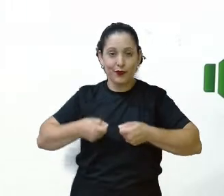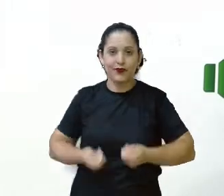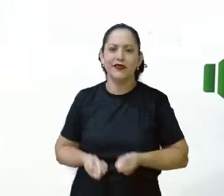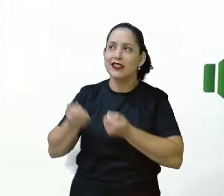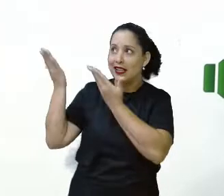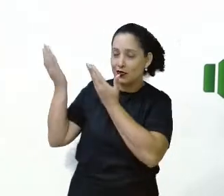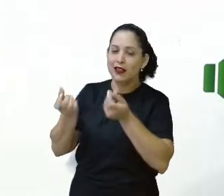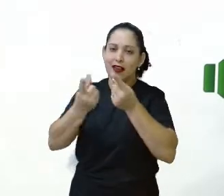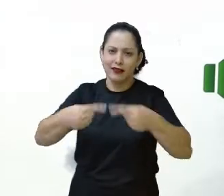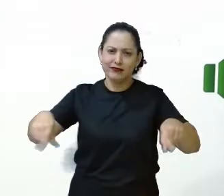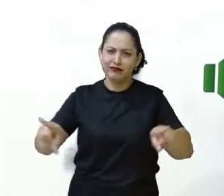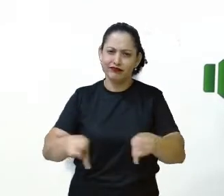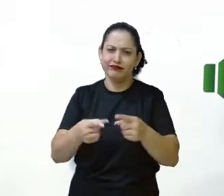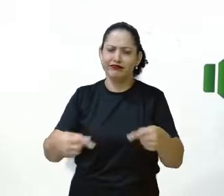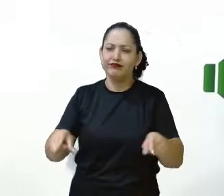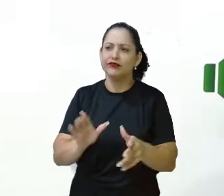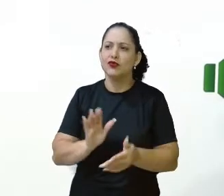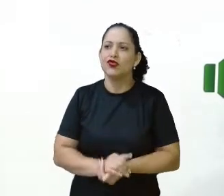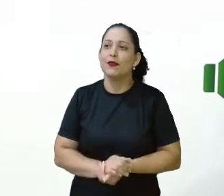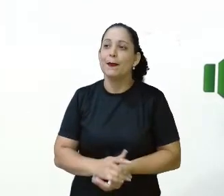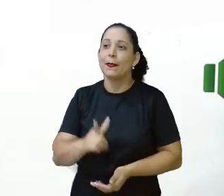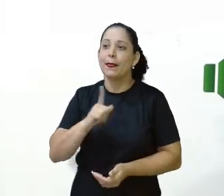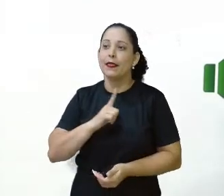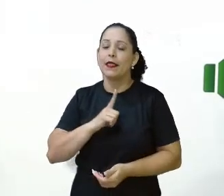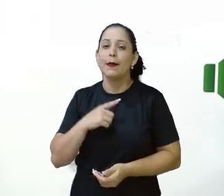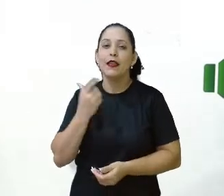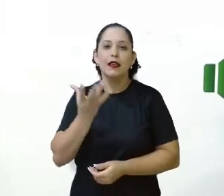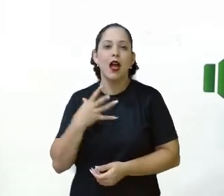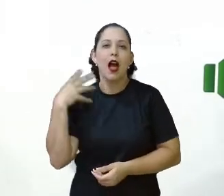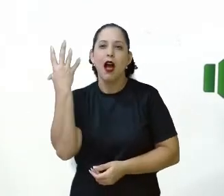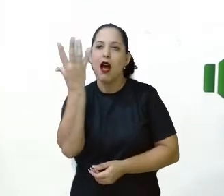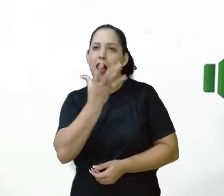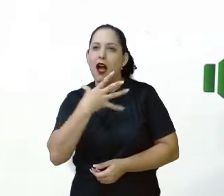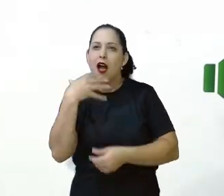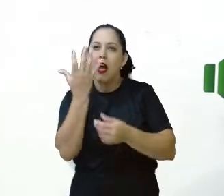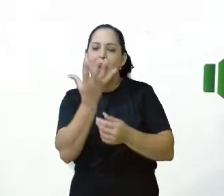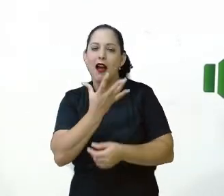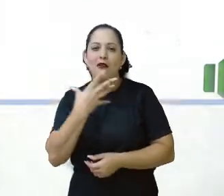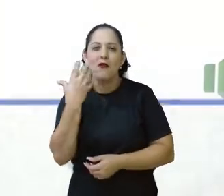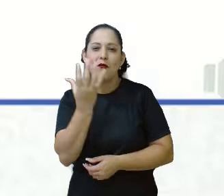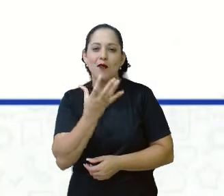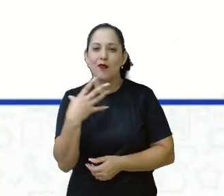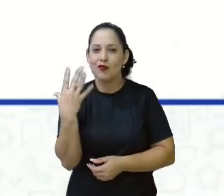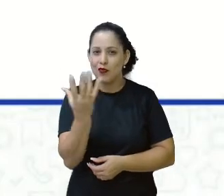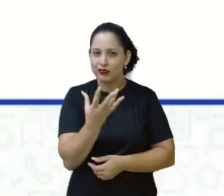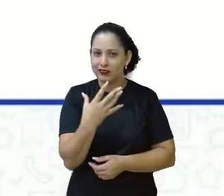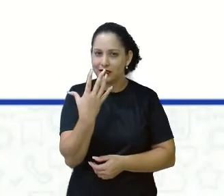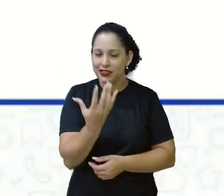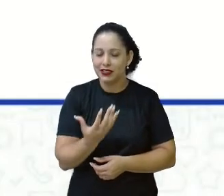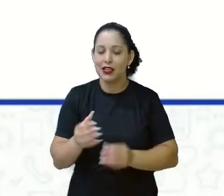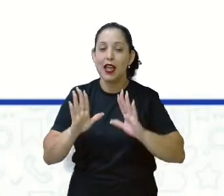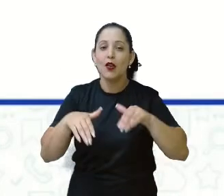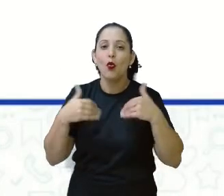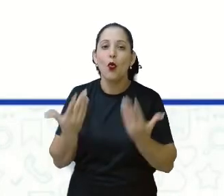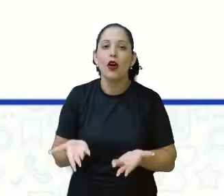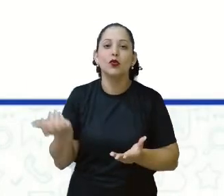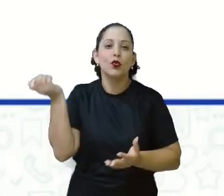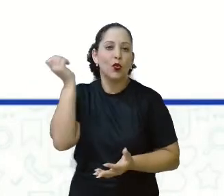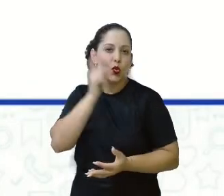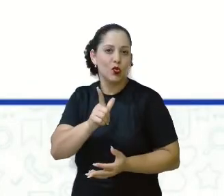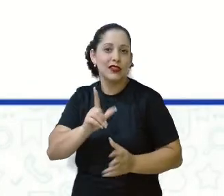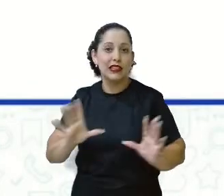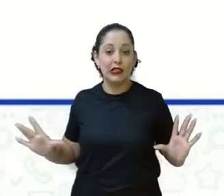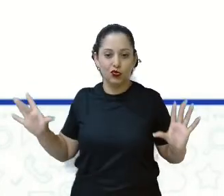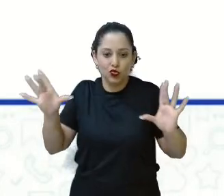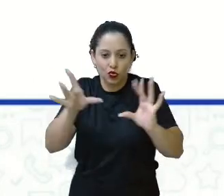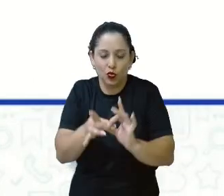instrumentos melódicos. E aí a gente tem a harmonia. A harmonia é quando a gente consegue tocar